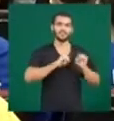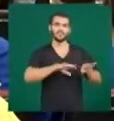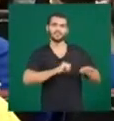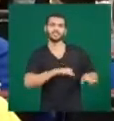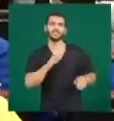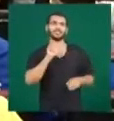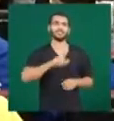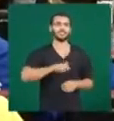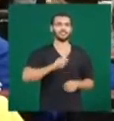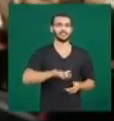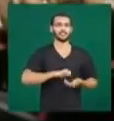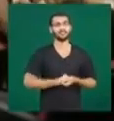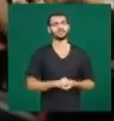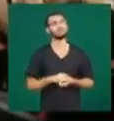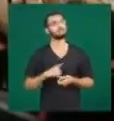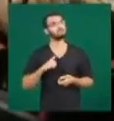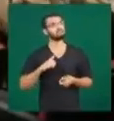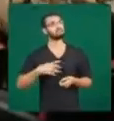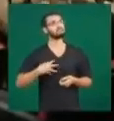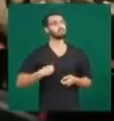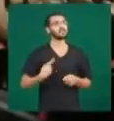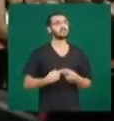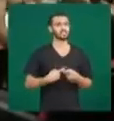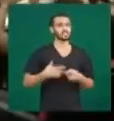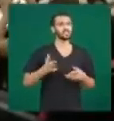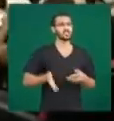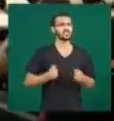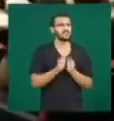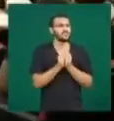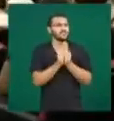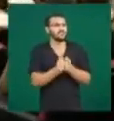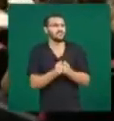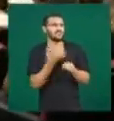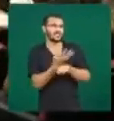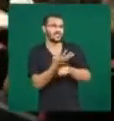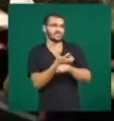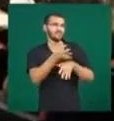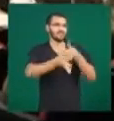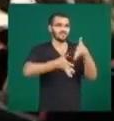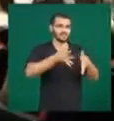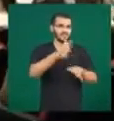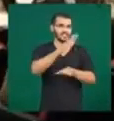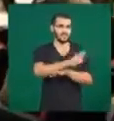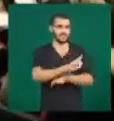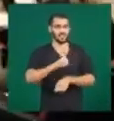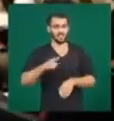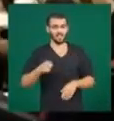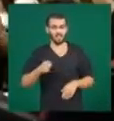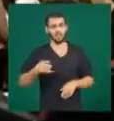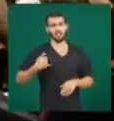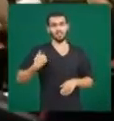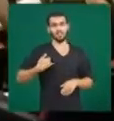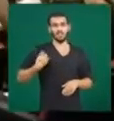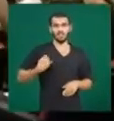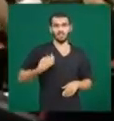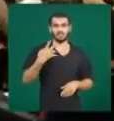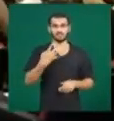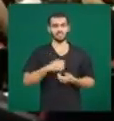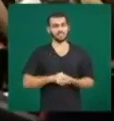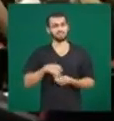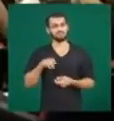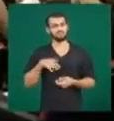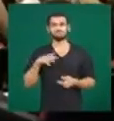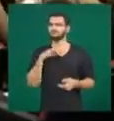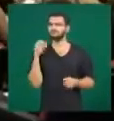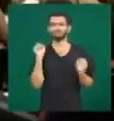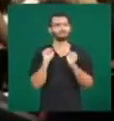filha, ela já fez uma disciplina à tarde comigo de Libras, ela tem 4 anos e é muito importante, ela adora. Eu acho